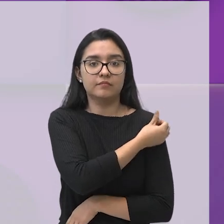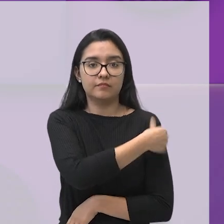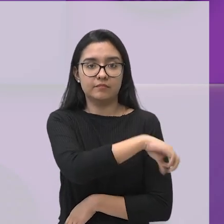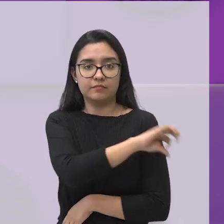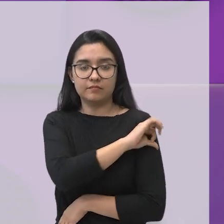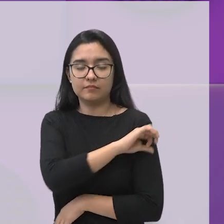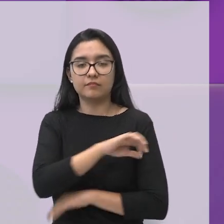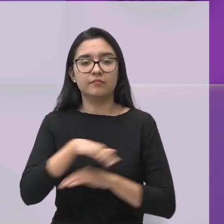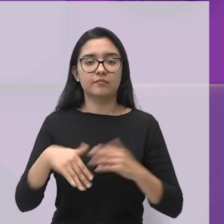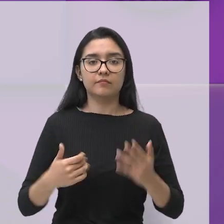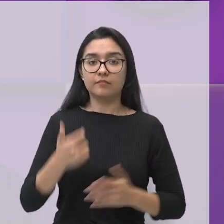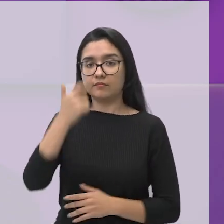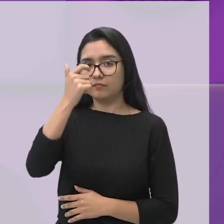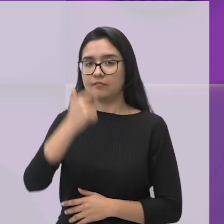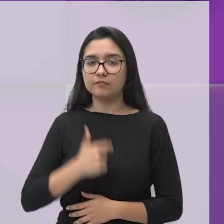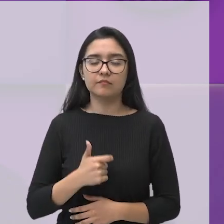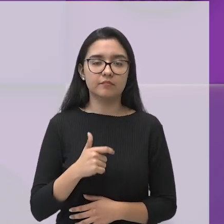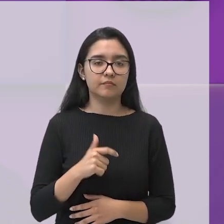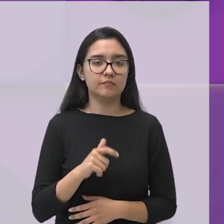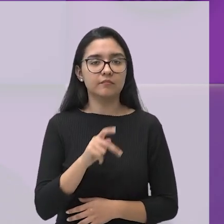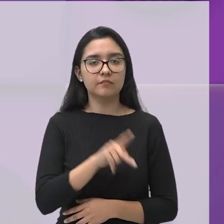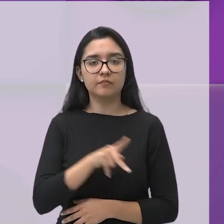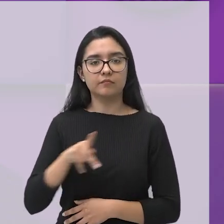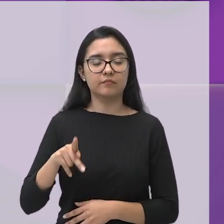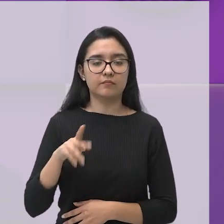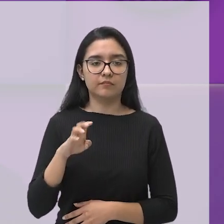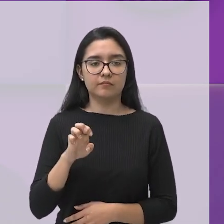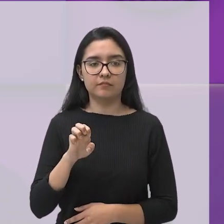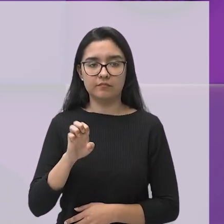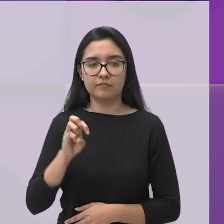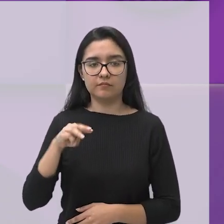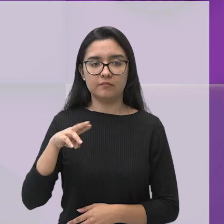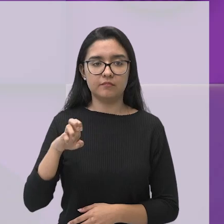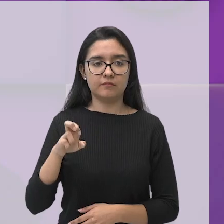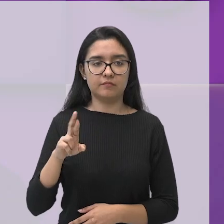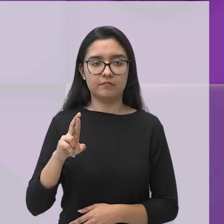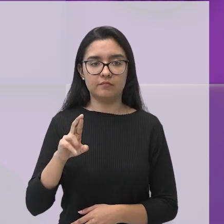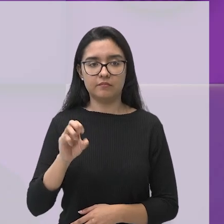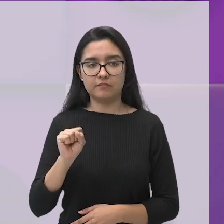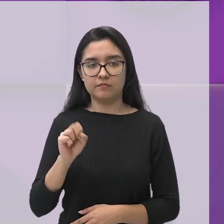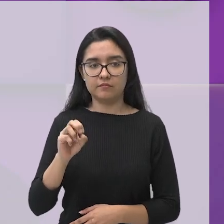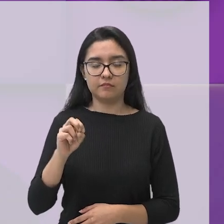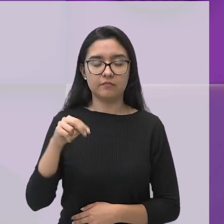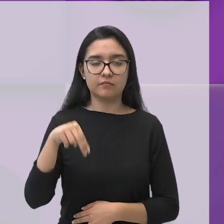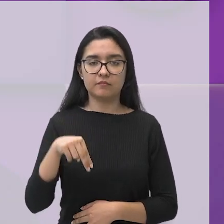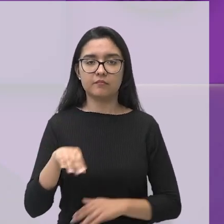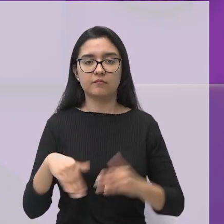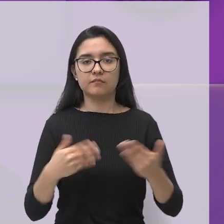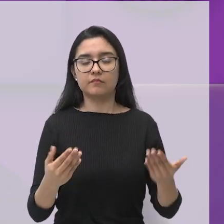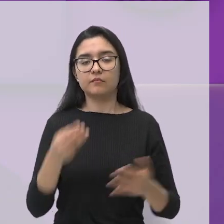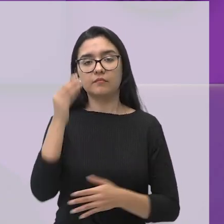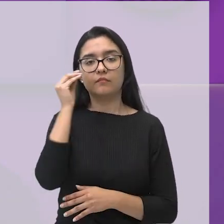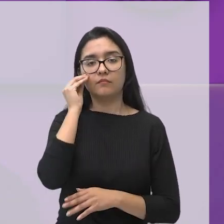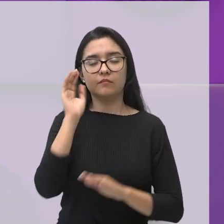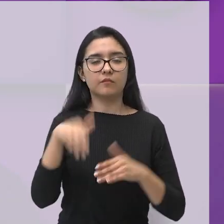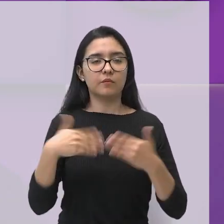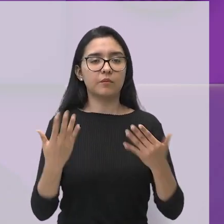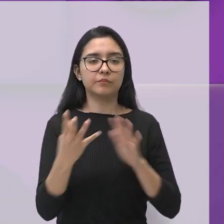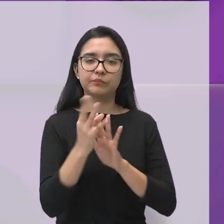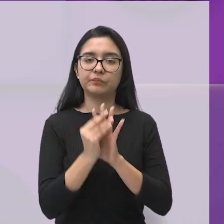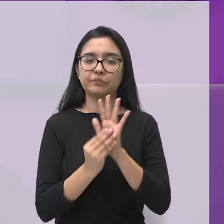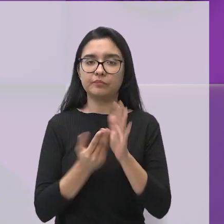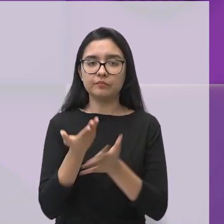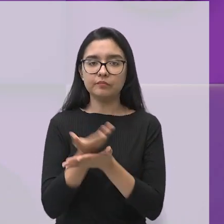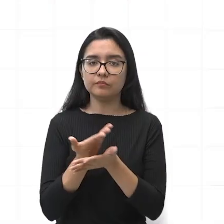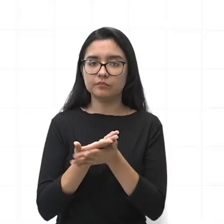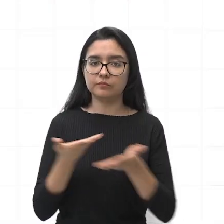Fundamental. Aqui com vocês, quem vos fala é o professor Emerson Marão e vamos ver o que nos aguarda